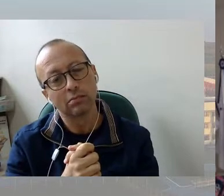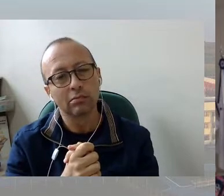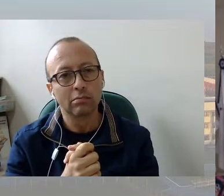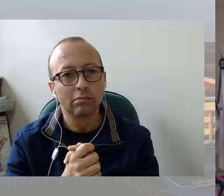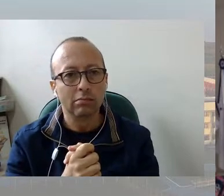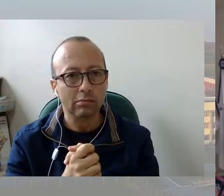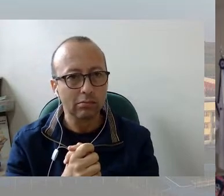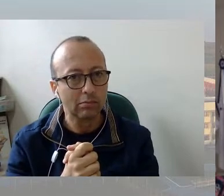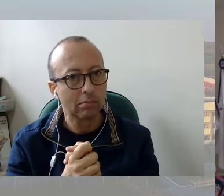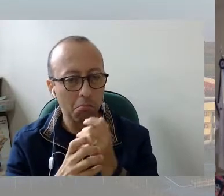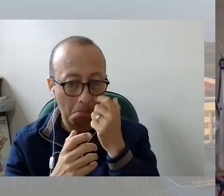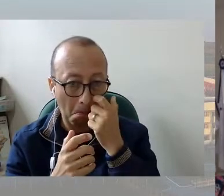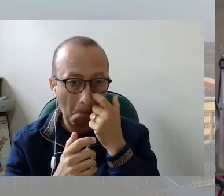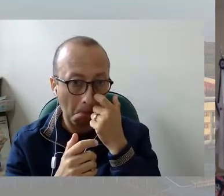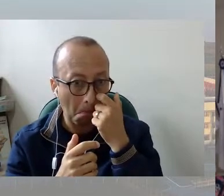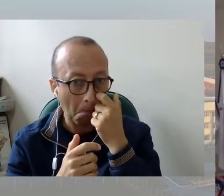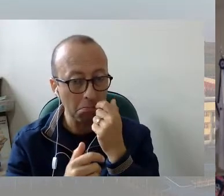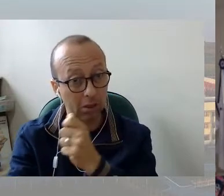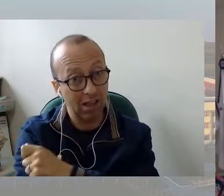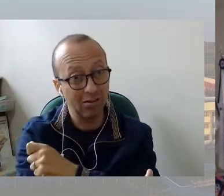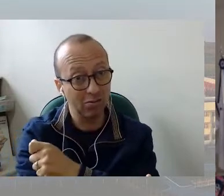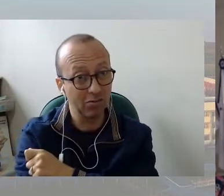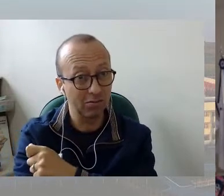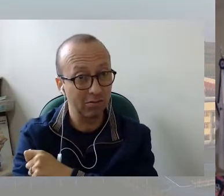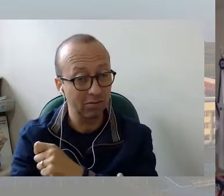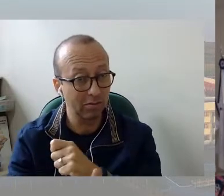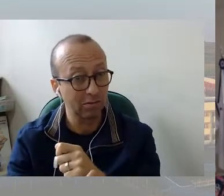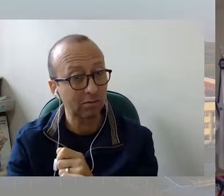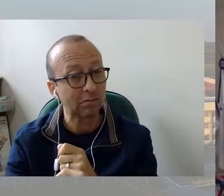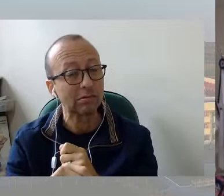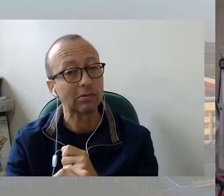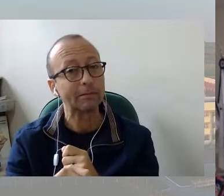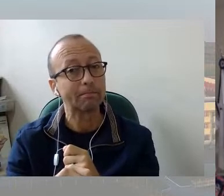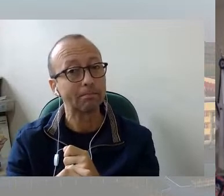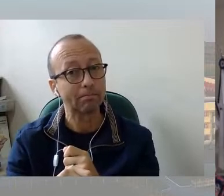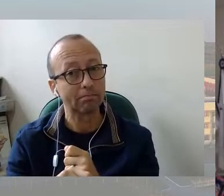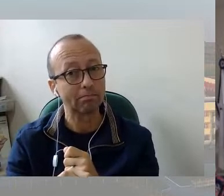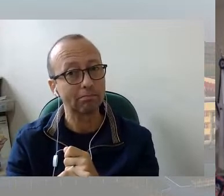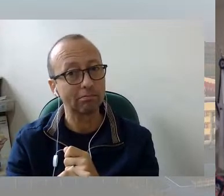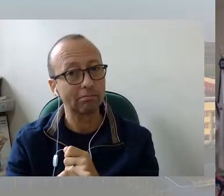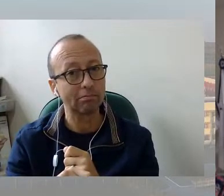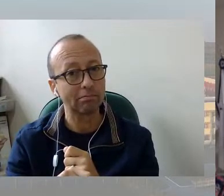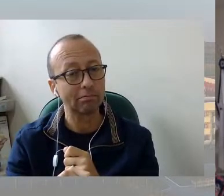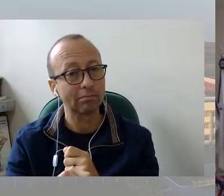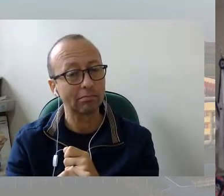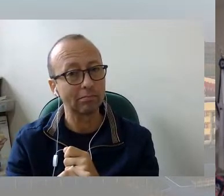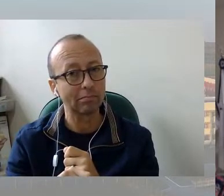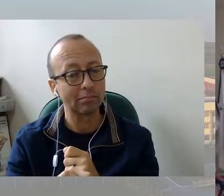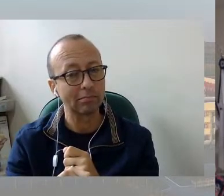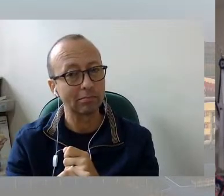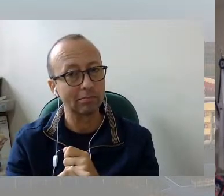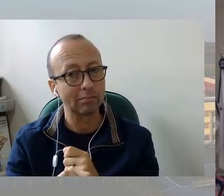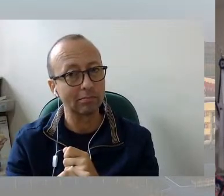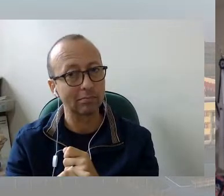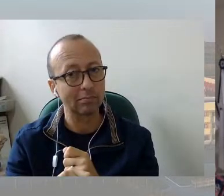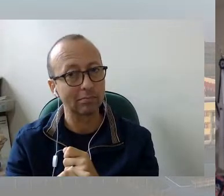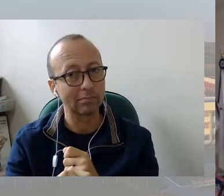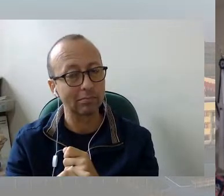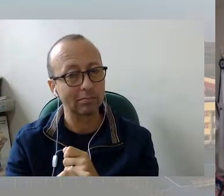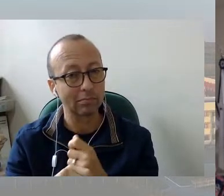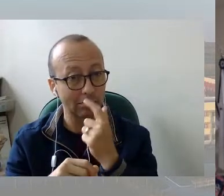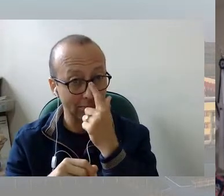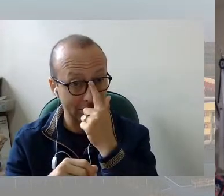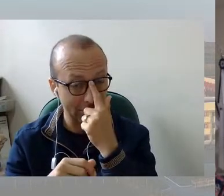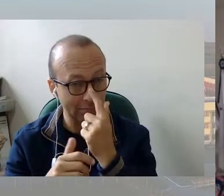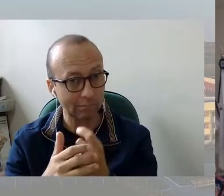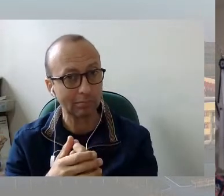criminalização do ato dos alunos foi muito forte, dizer que nós estamos numa universidade e, de novo, como eu já disse, a formação dos